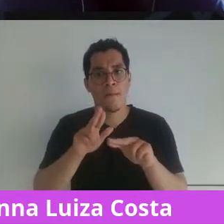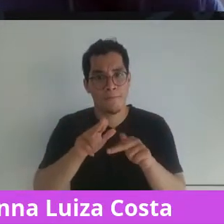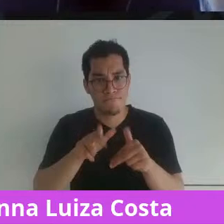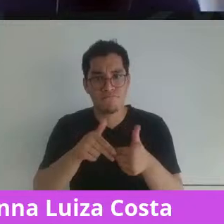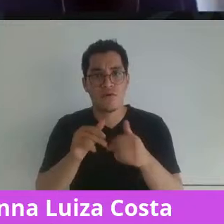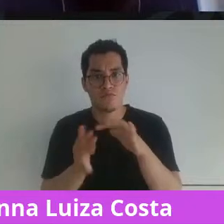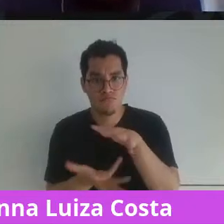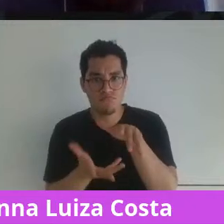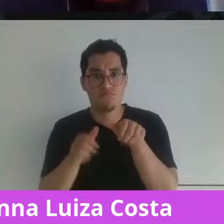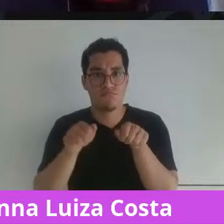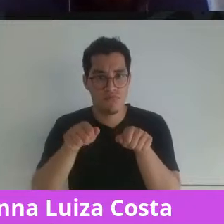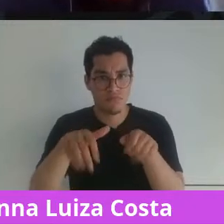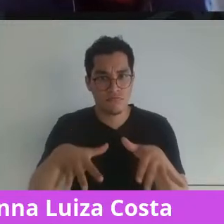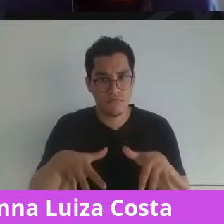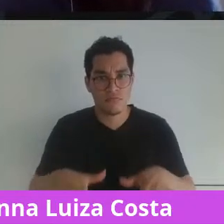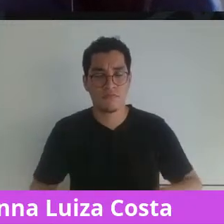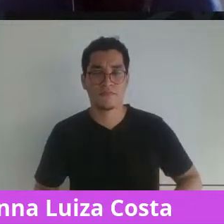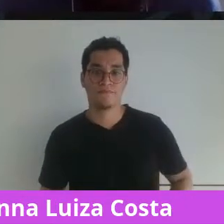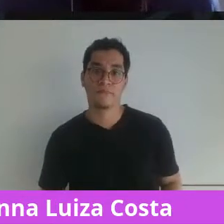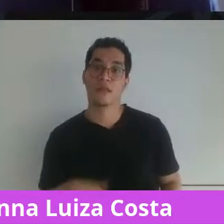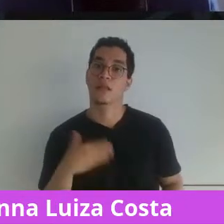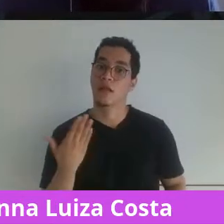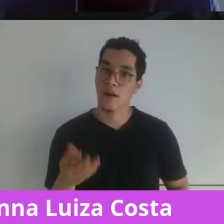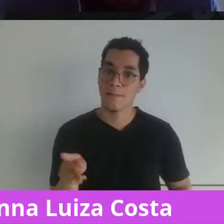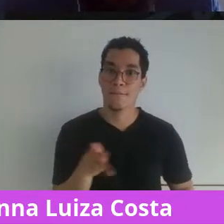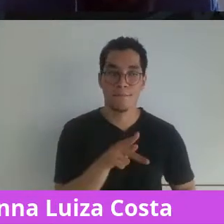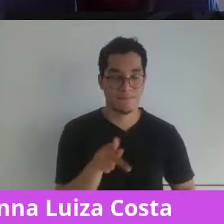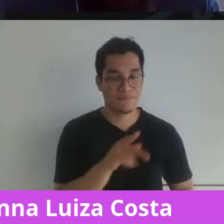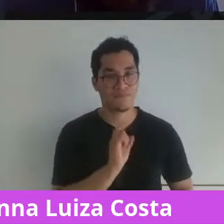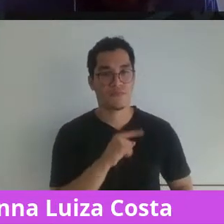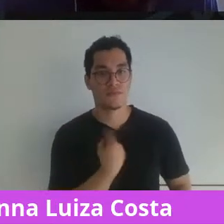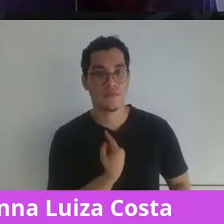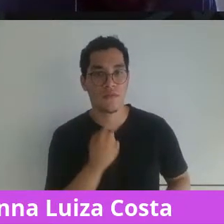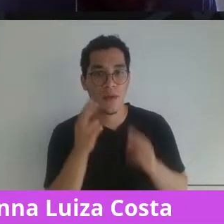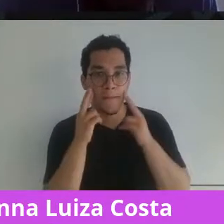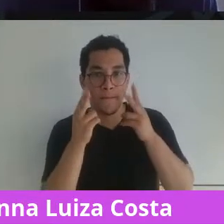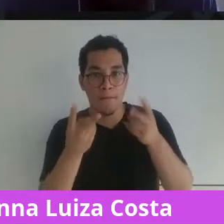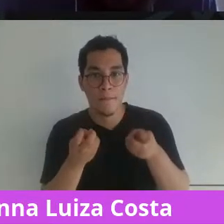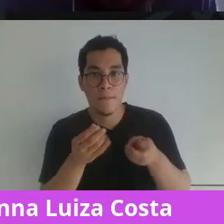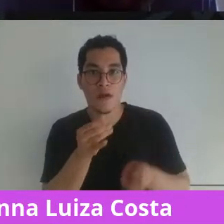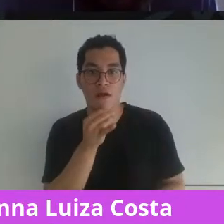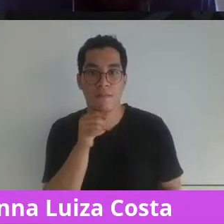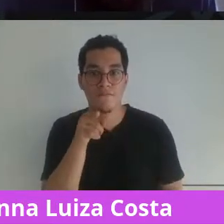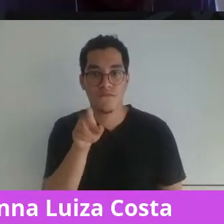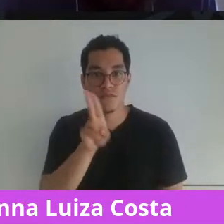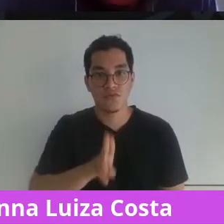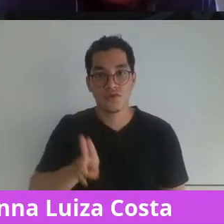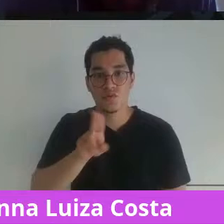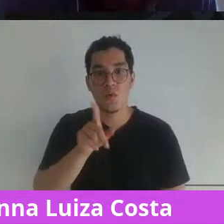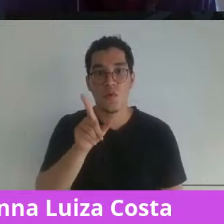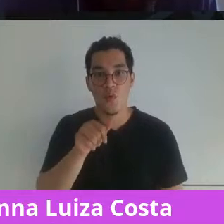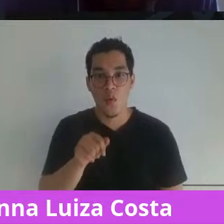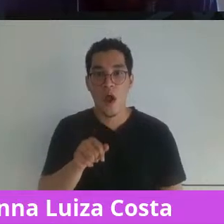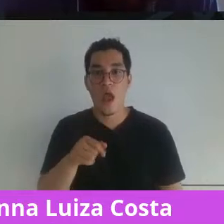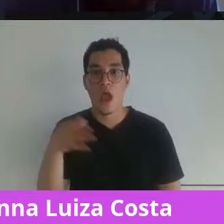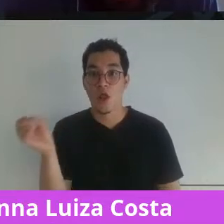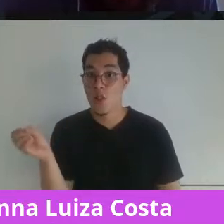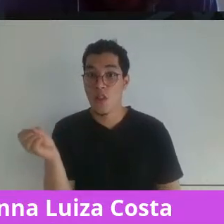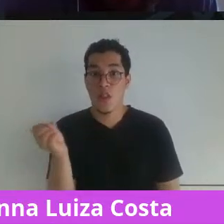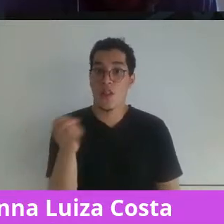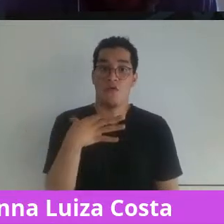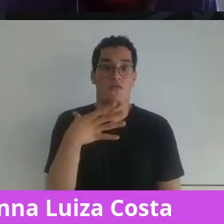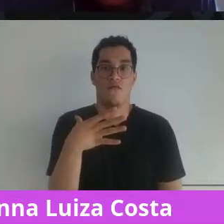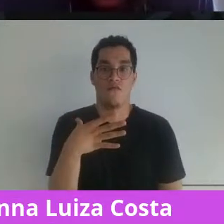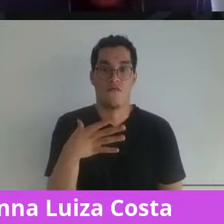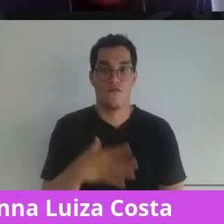É isso aí, professora. A gente percebeu realmente que esses exemplos que a senhora utilizou, né, são exemplos muito atuais, né? Aí